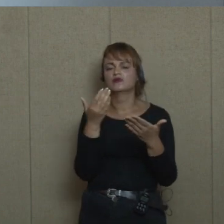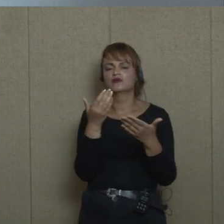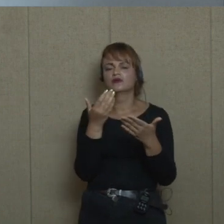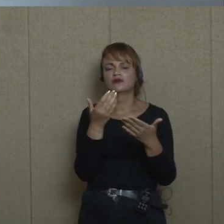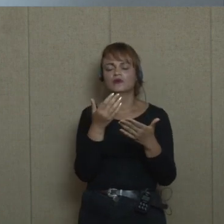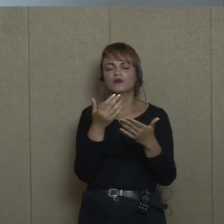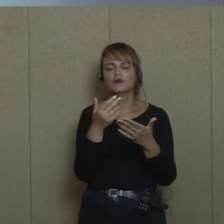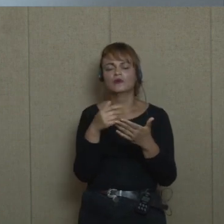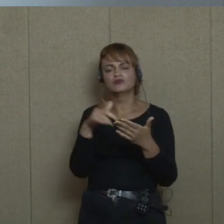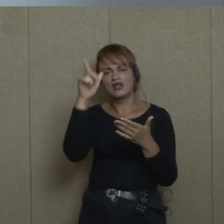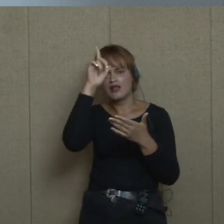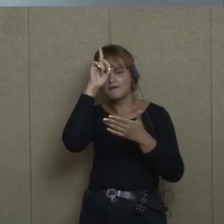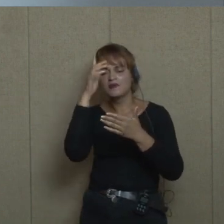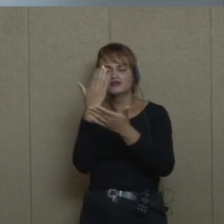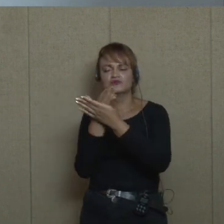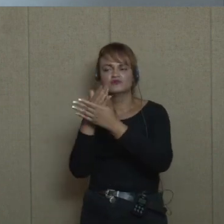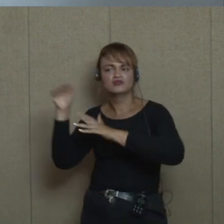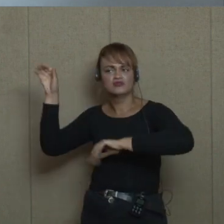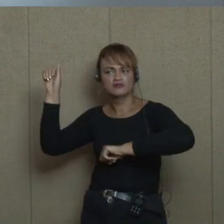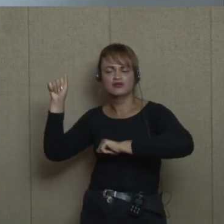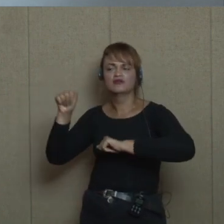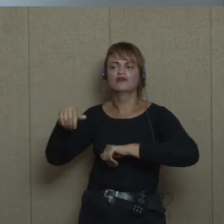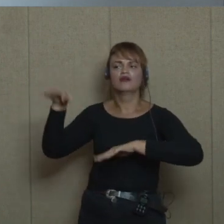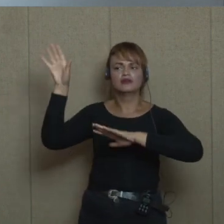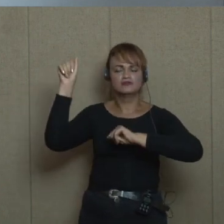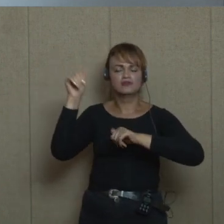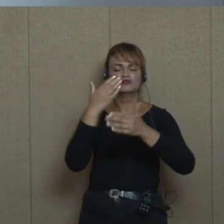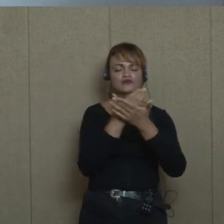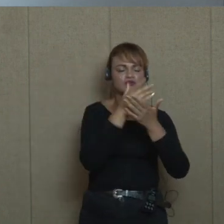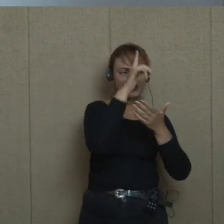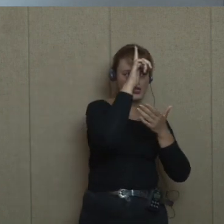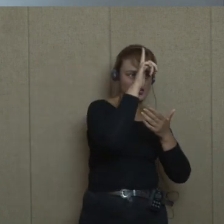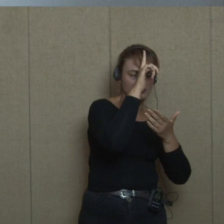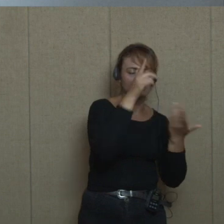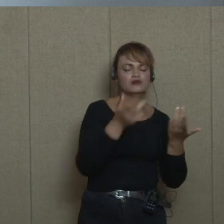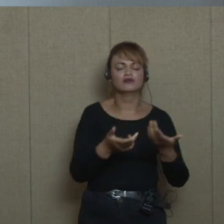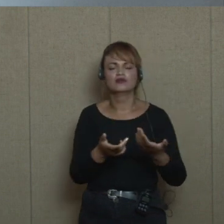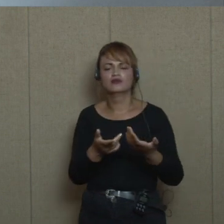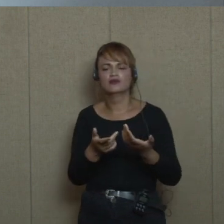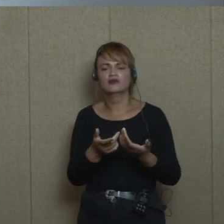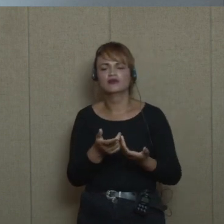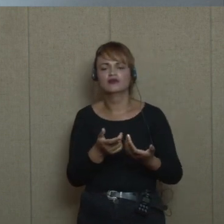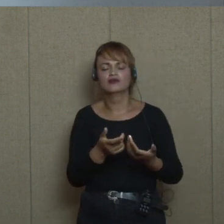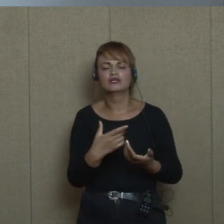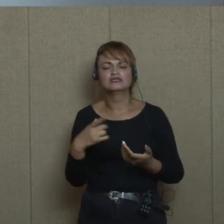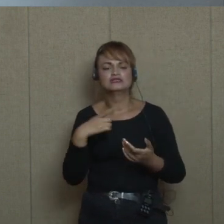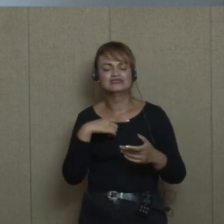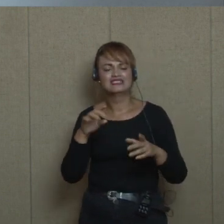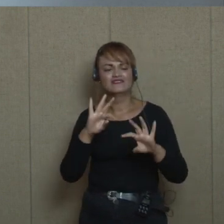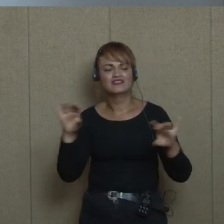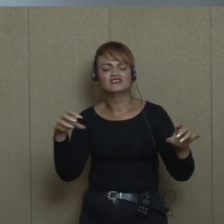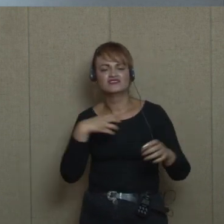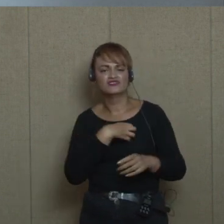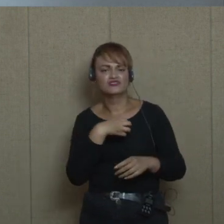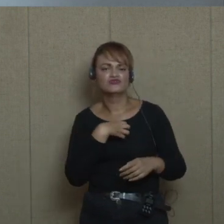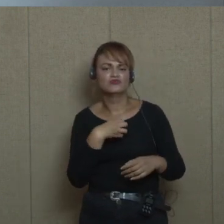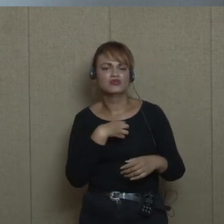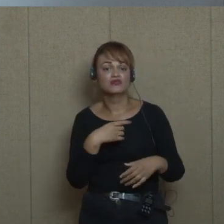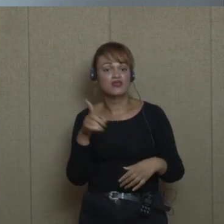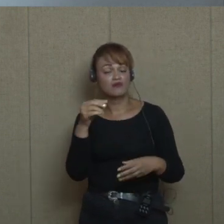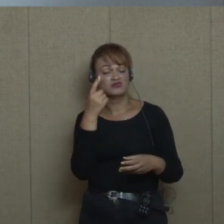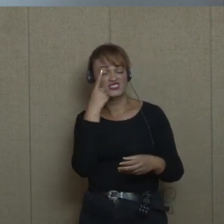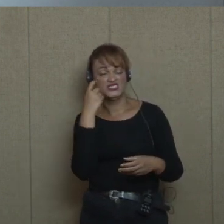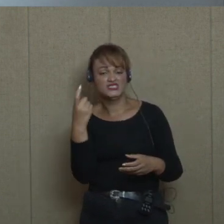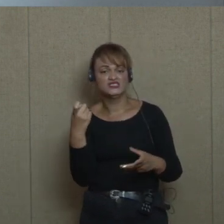os alemães estão estudando na Espanha, os espanhóis estão estudando na Alemanha. Existe essa sensação. E é muito interessante o